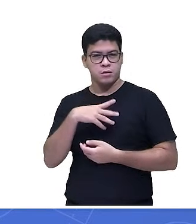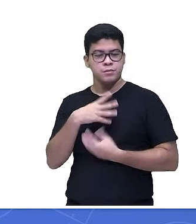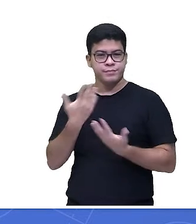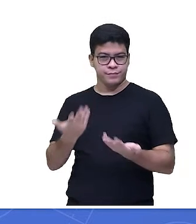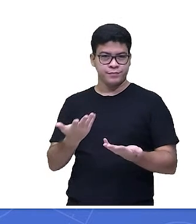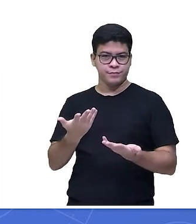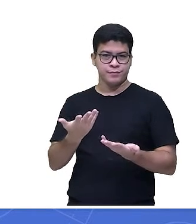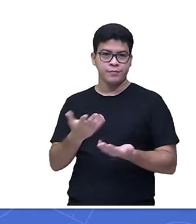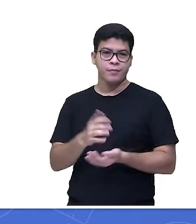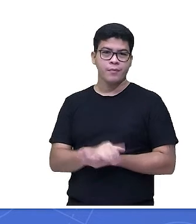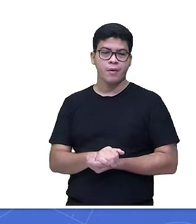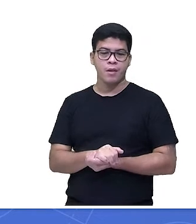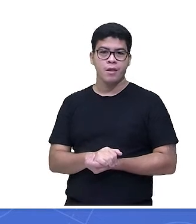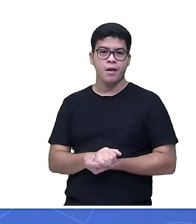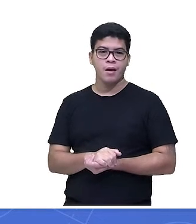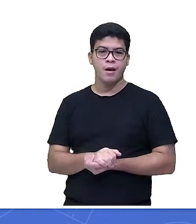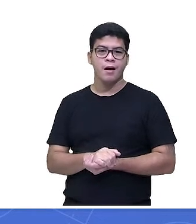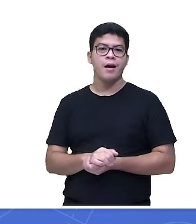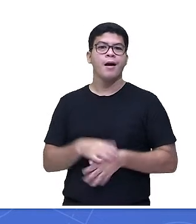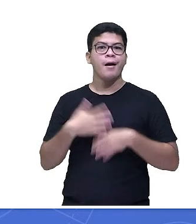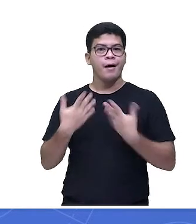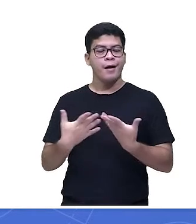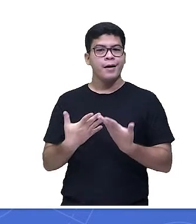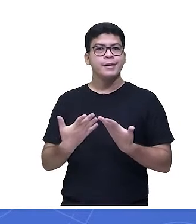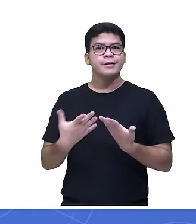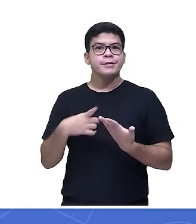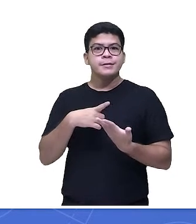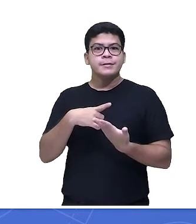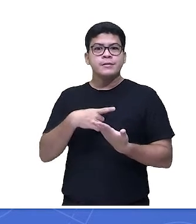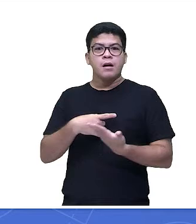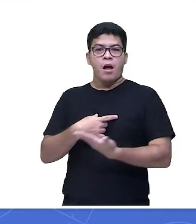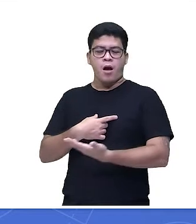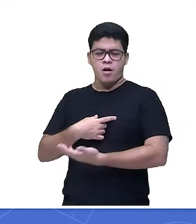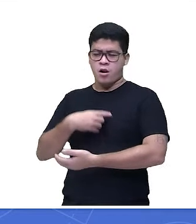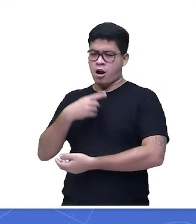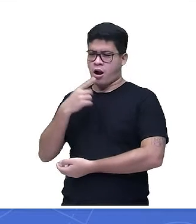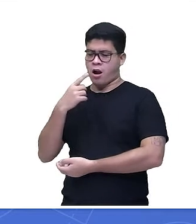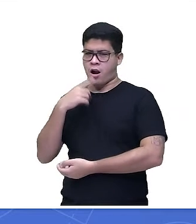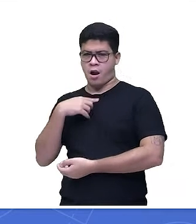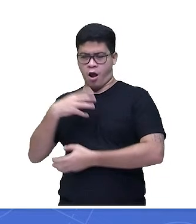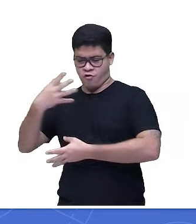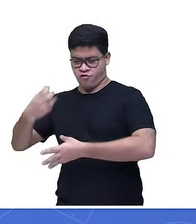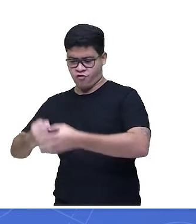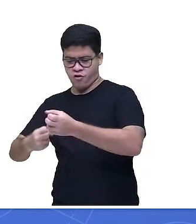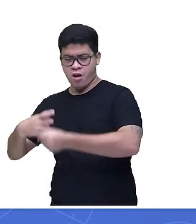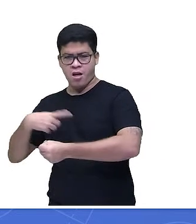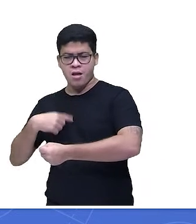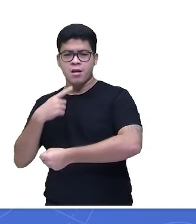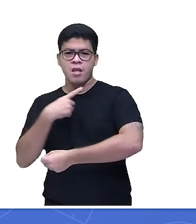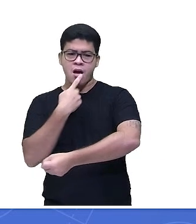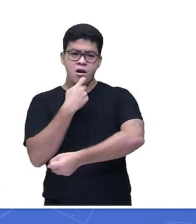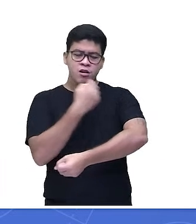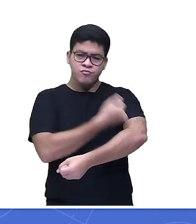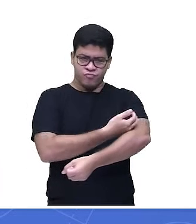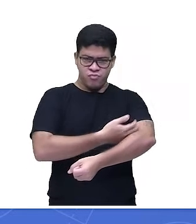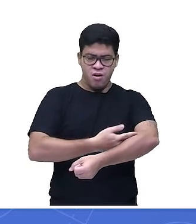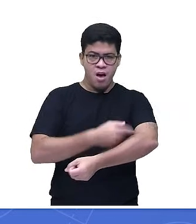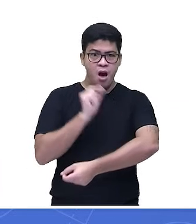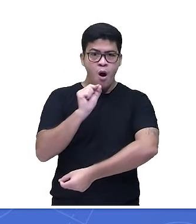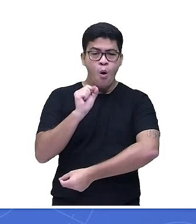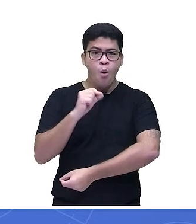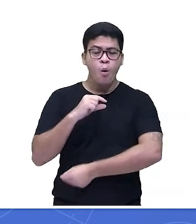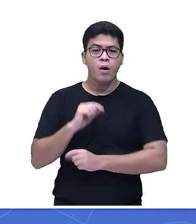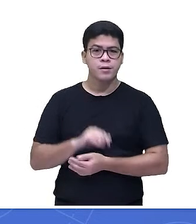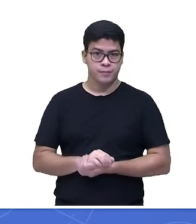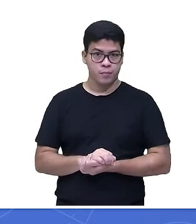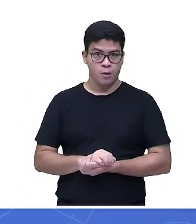curiosidade para vocês, tá? É o sangue e o leite. O sangue e o leite, a olho nu, olha